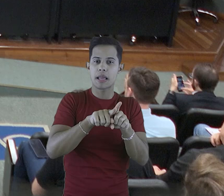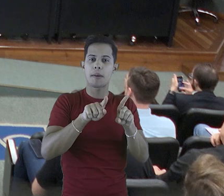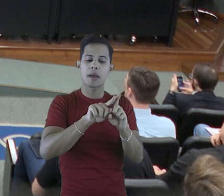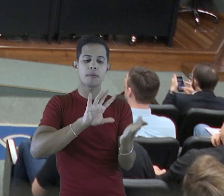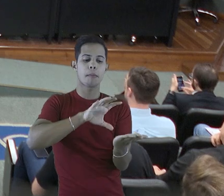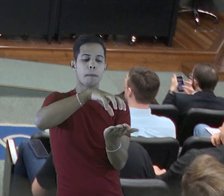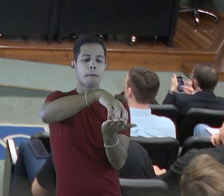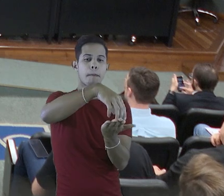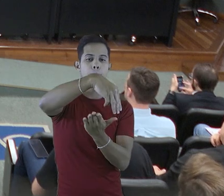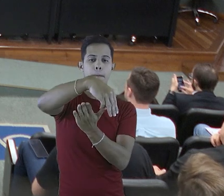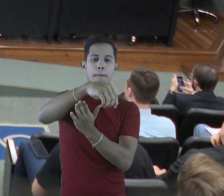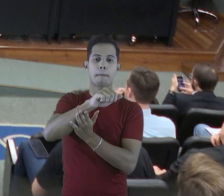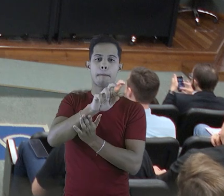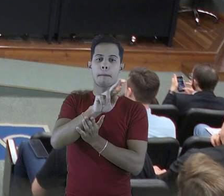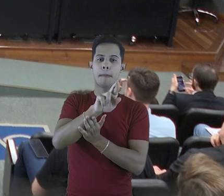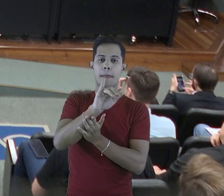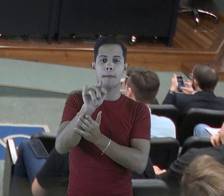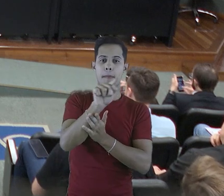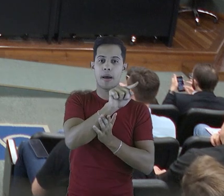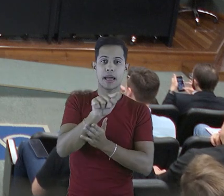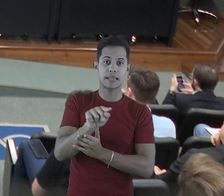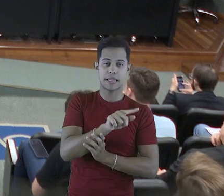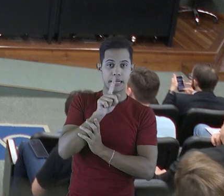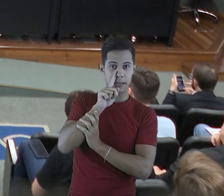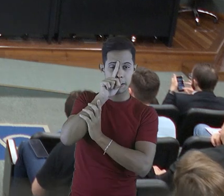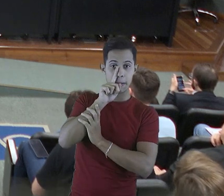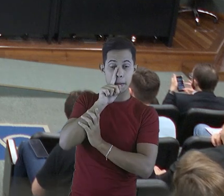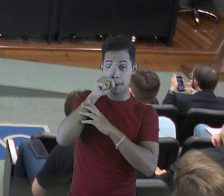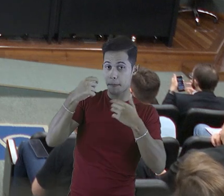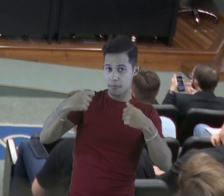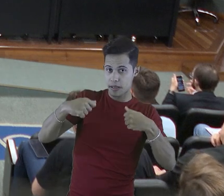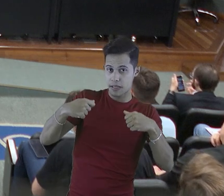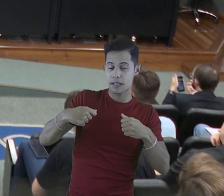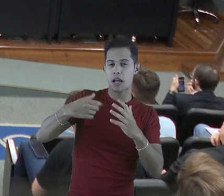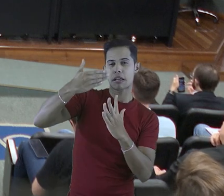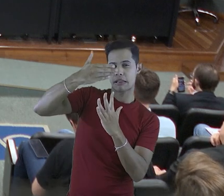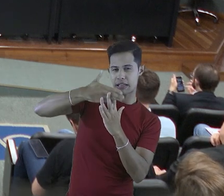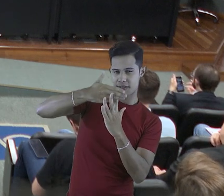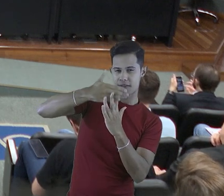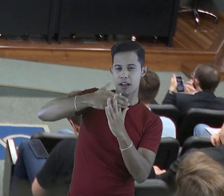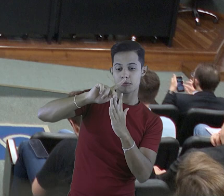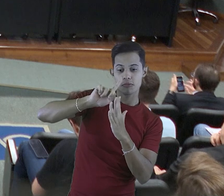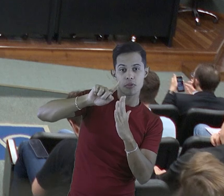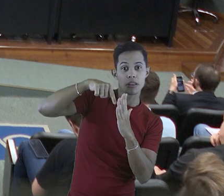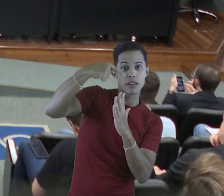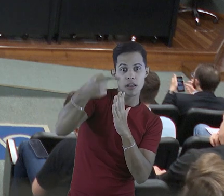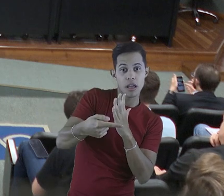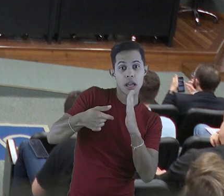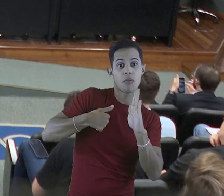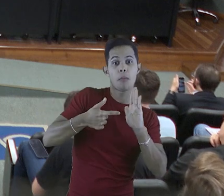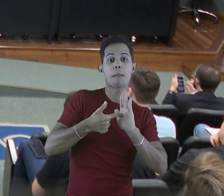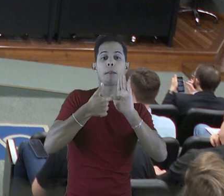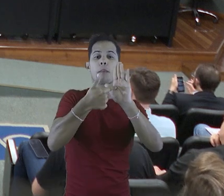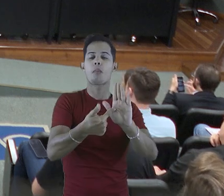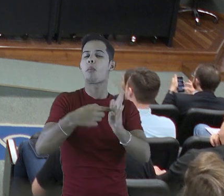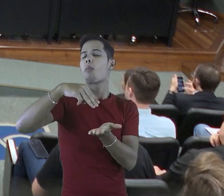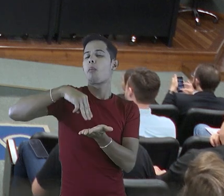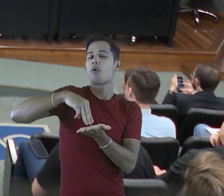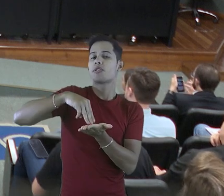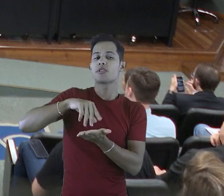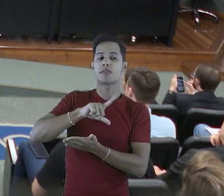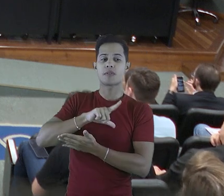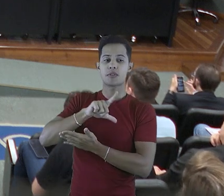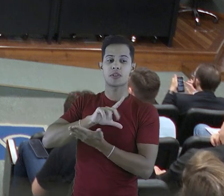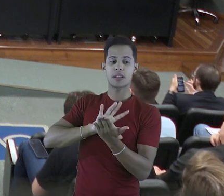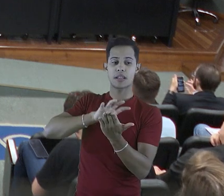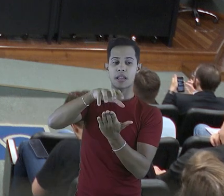de risco. E eu vou mostrar para vocês daqui a pouquinho, provavelmente logo depois do intervalo, por que tem que ter uma matriz e